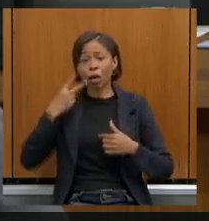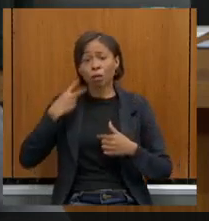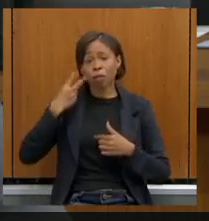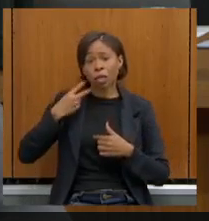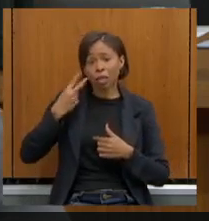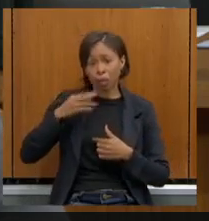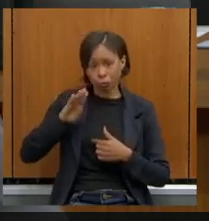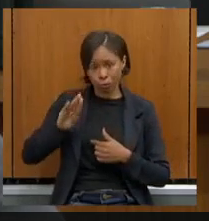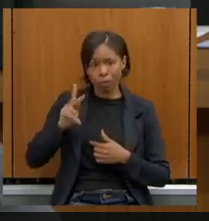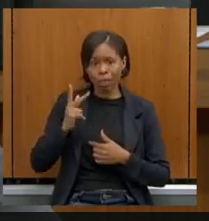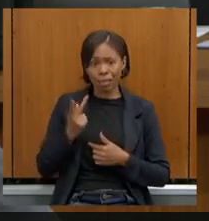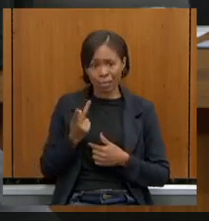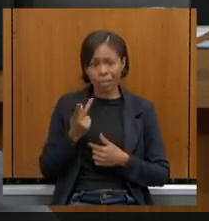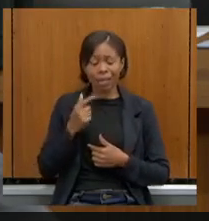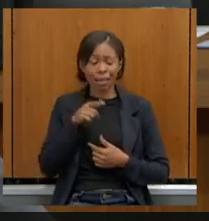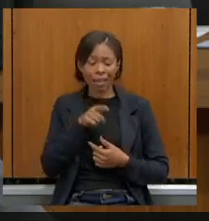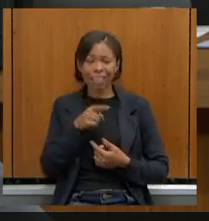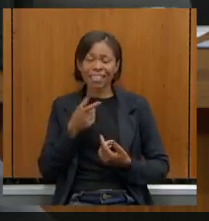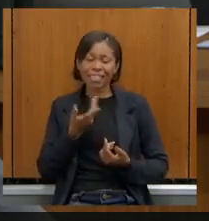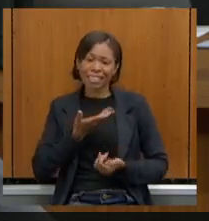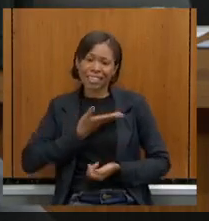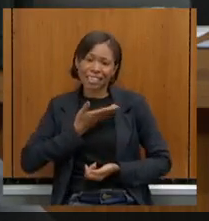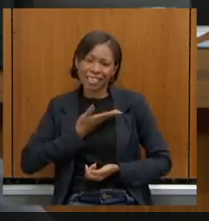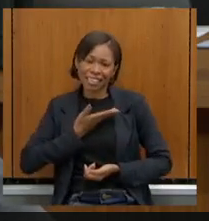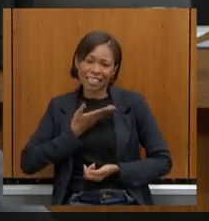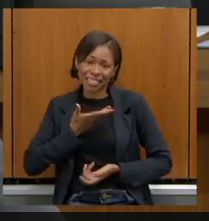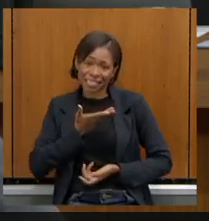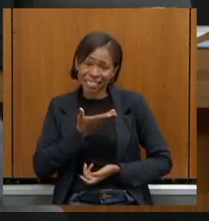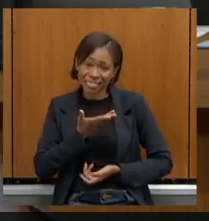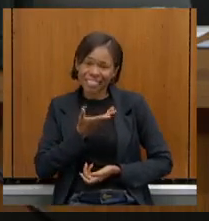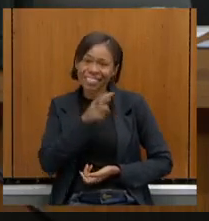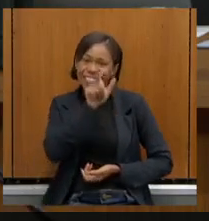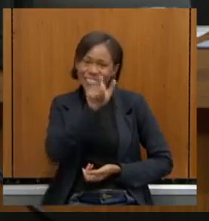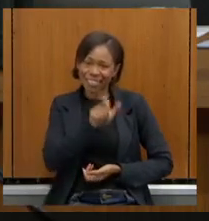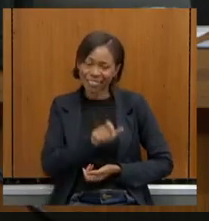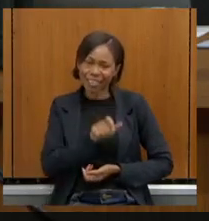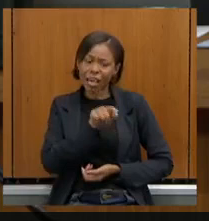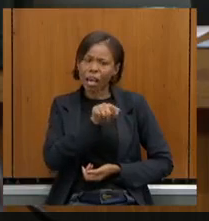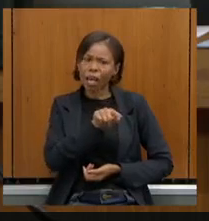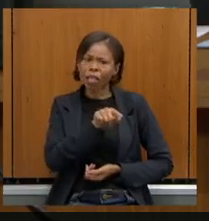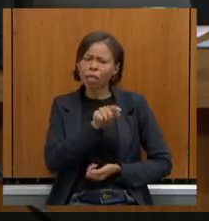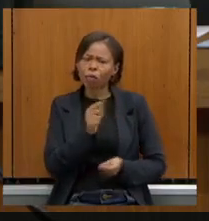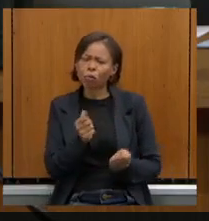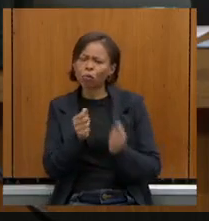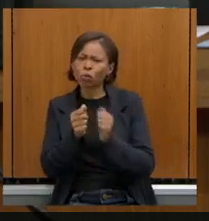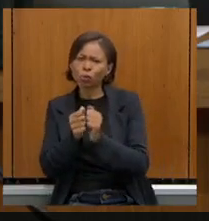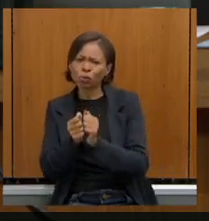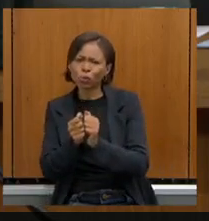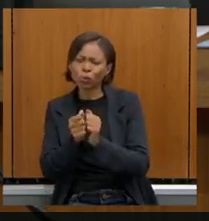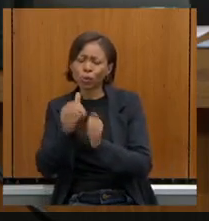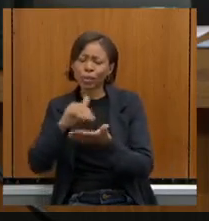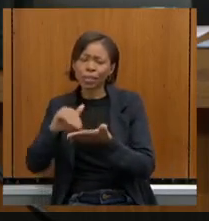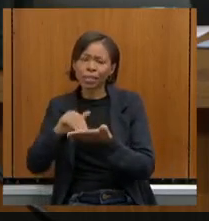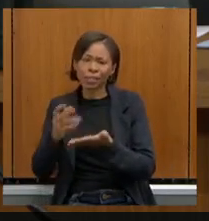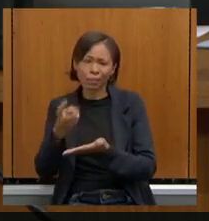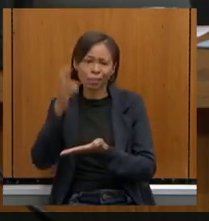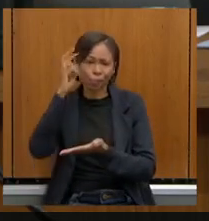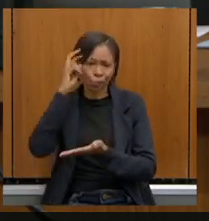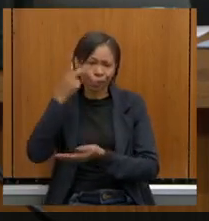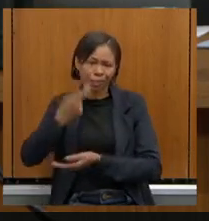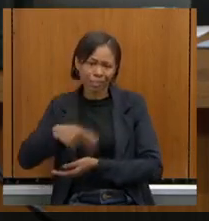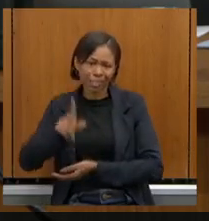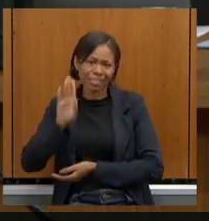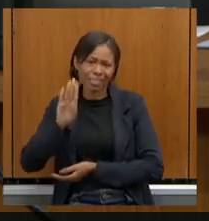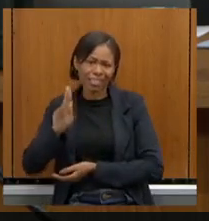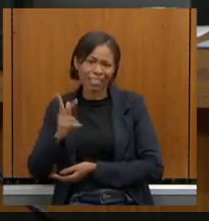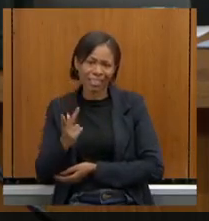Horizonte, que presidi lá a Comissão de Cultura e ele estava como secretário de Cultura de Belo Horizonte. E ali,